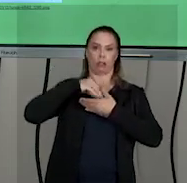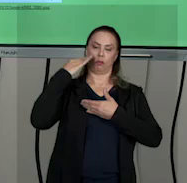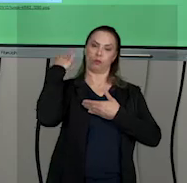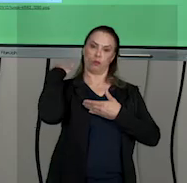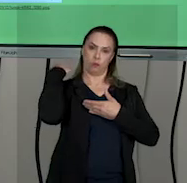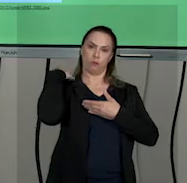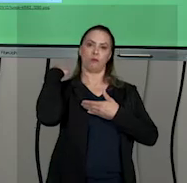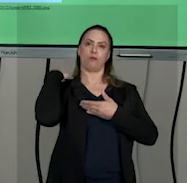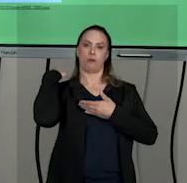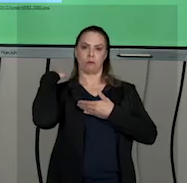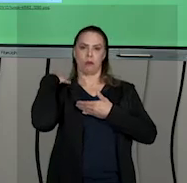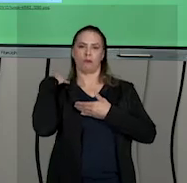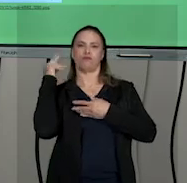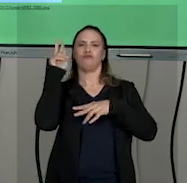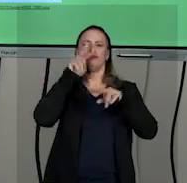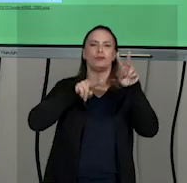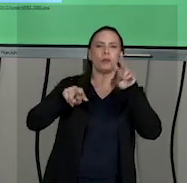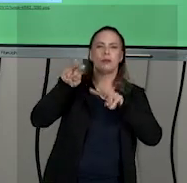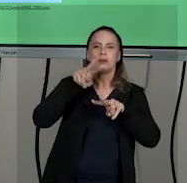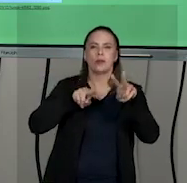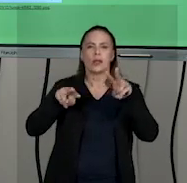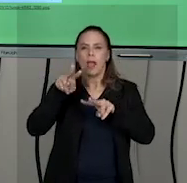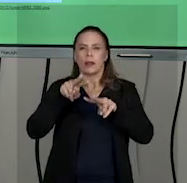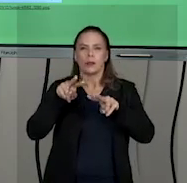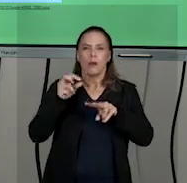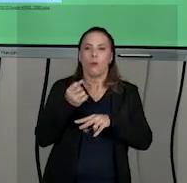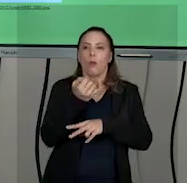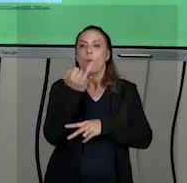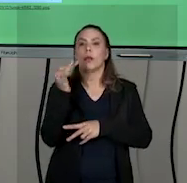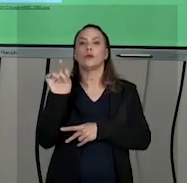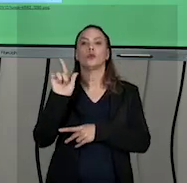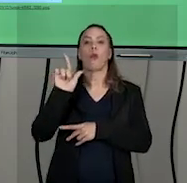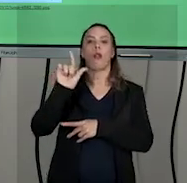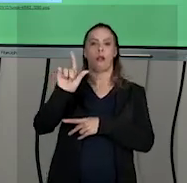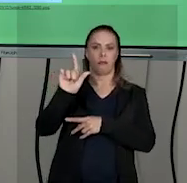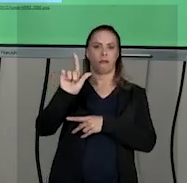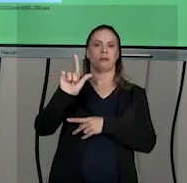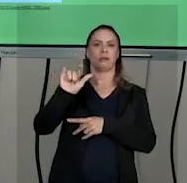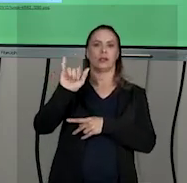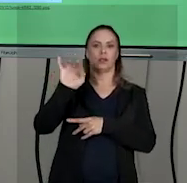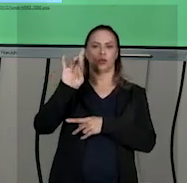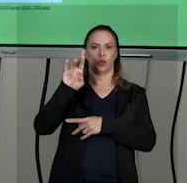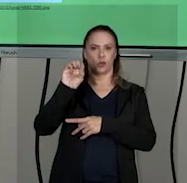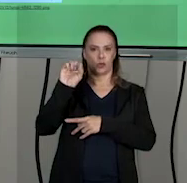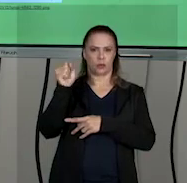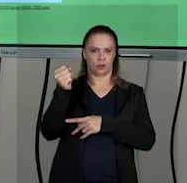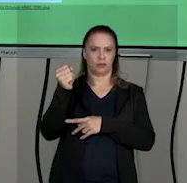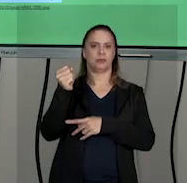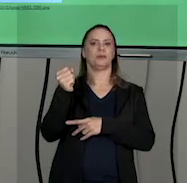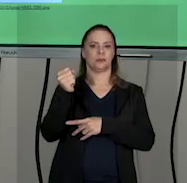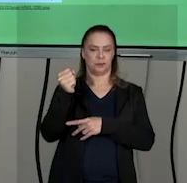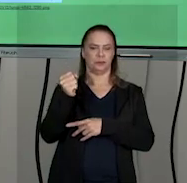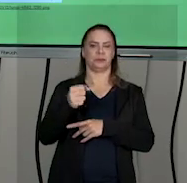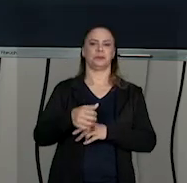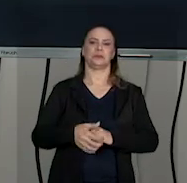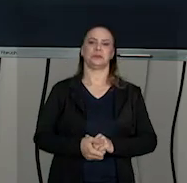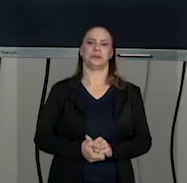de acordo com a quantidade de litros de ar que entra dentro dessa caixa torácica aqui, dos